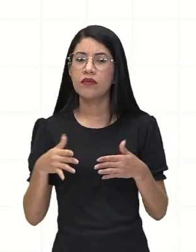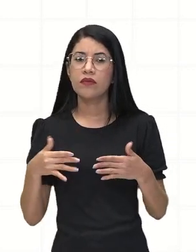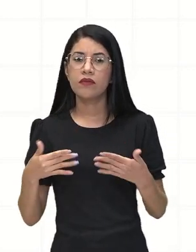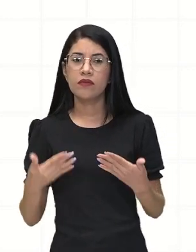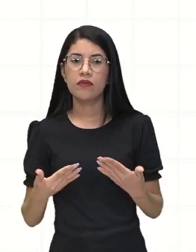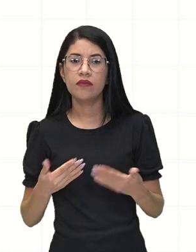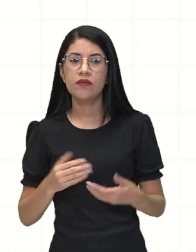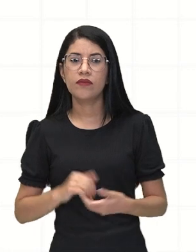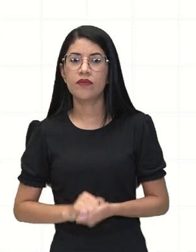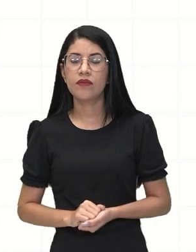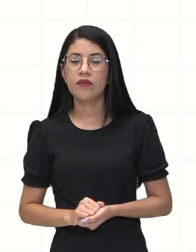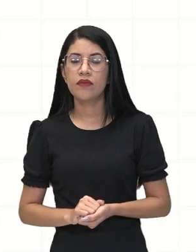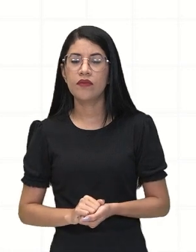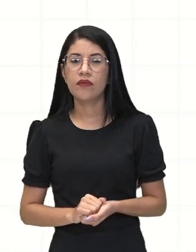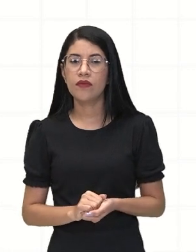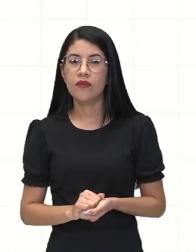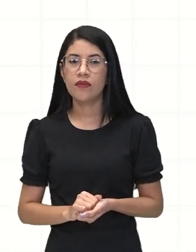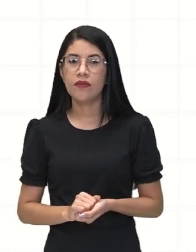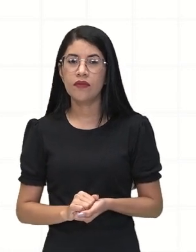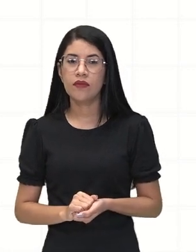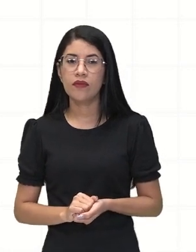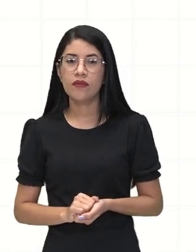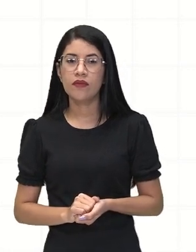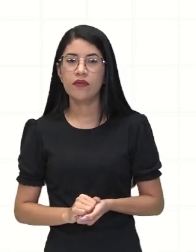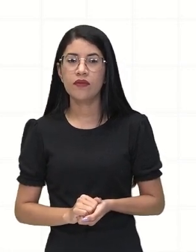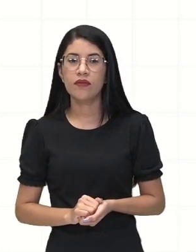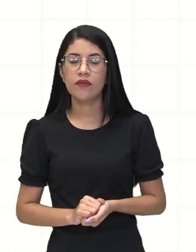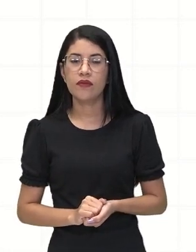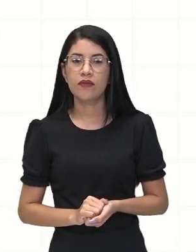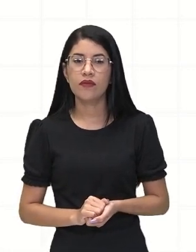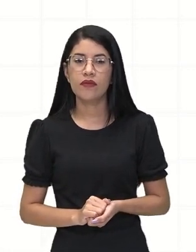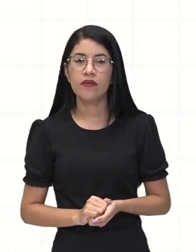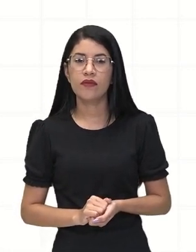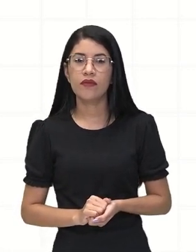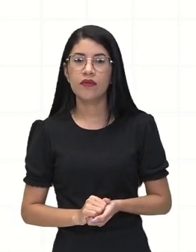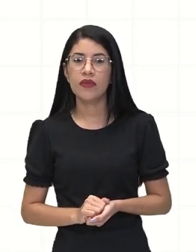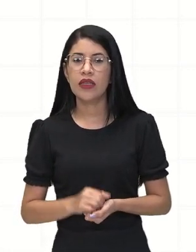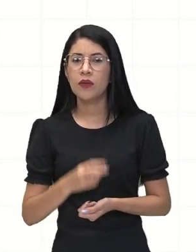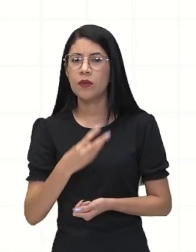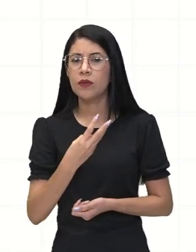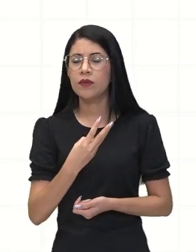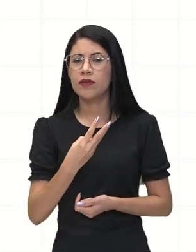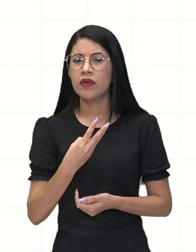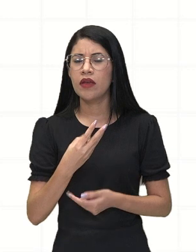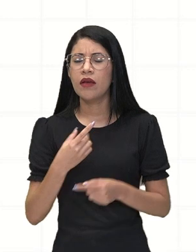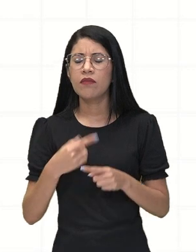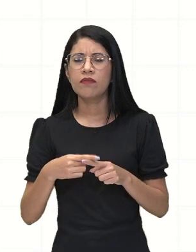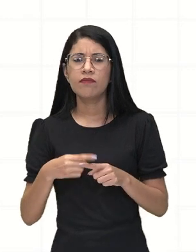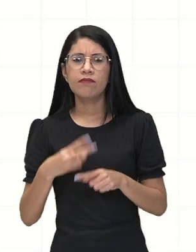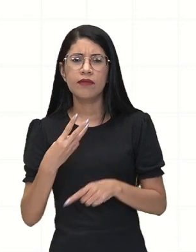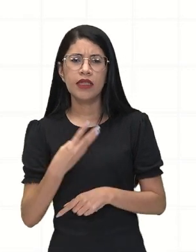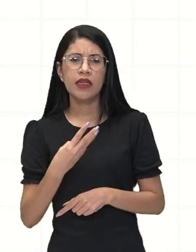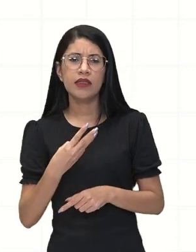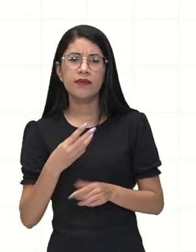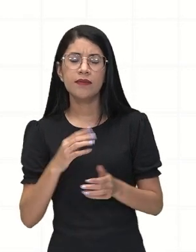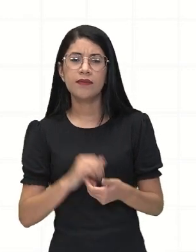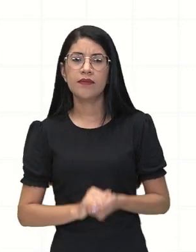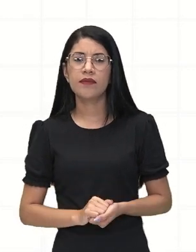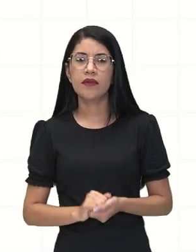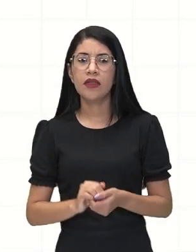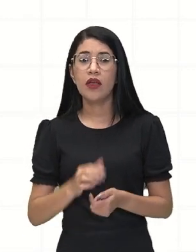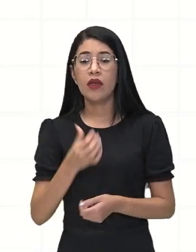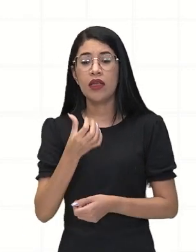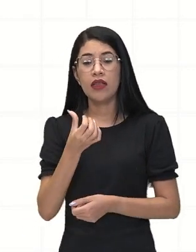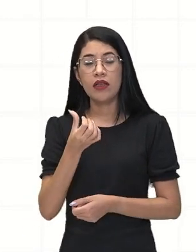fator comum vai ser exatamente quem? 3. Professor, por que o 3? Na outra parcela, eu estou